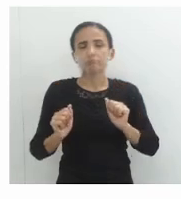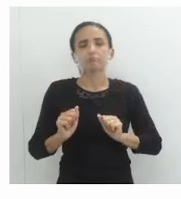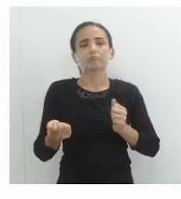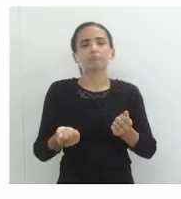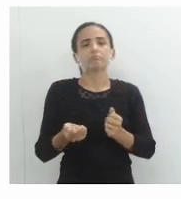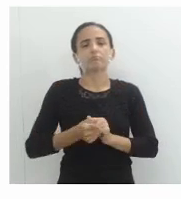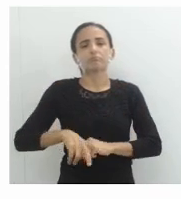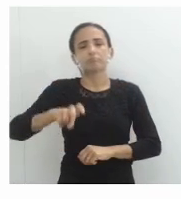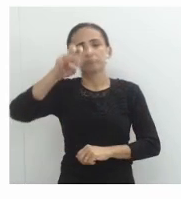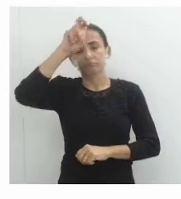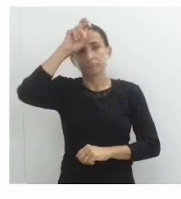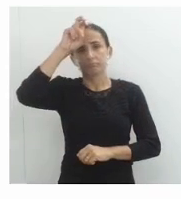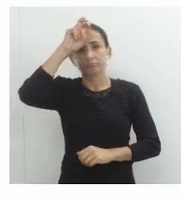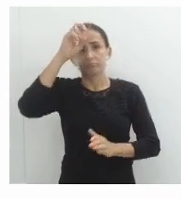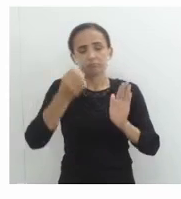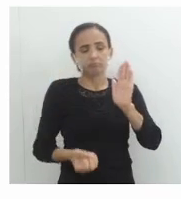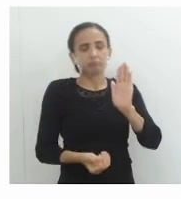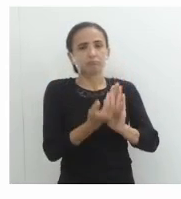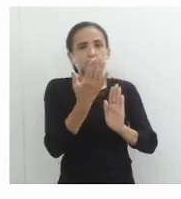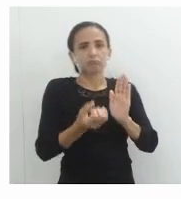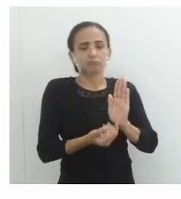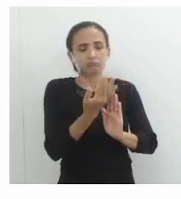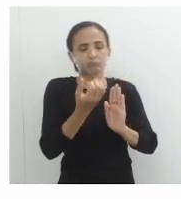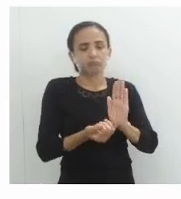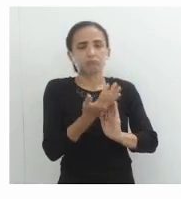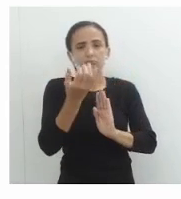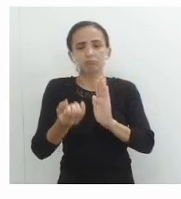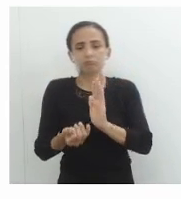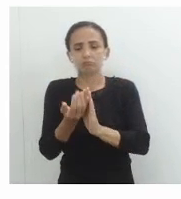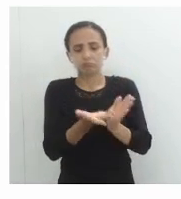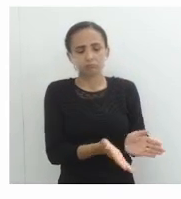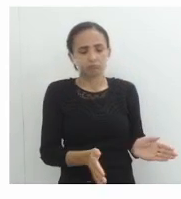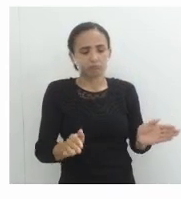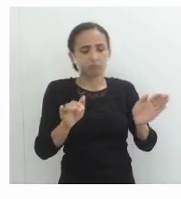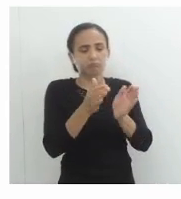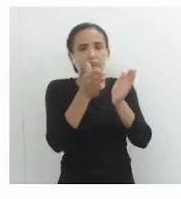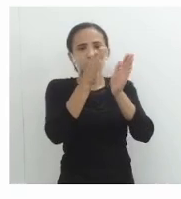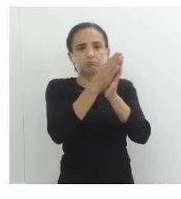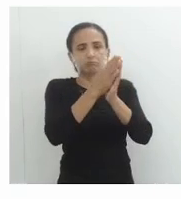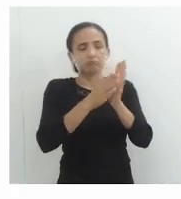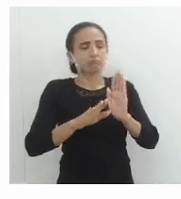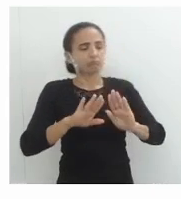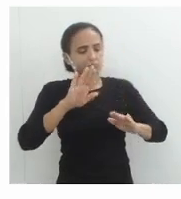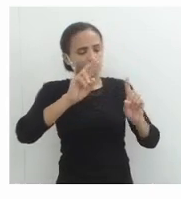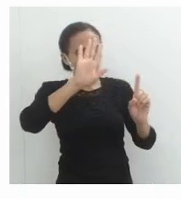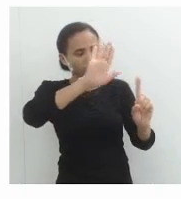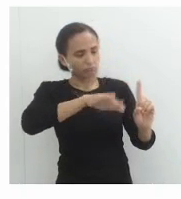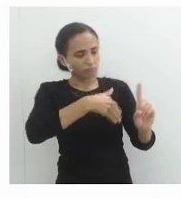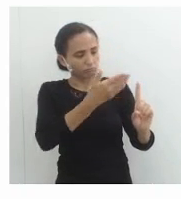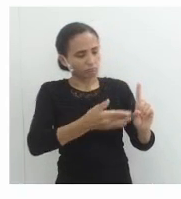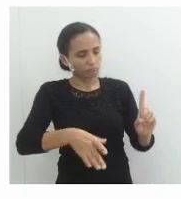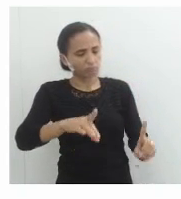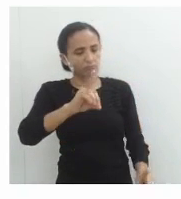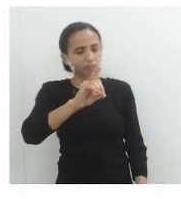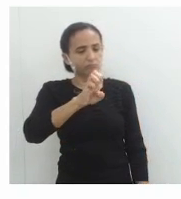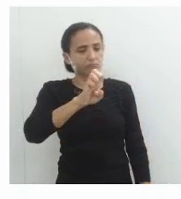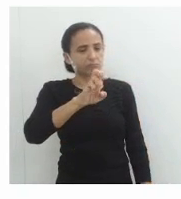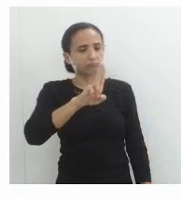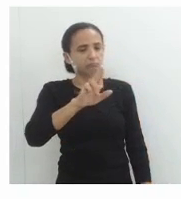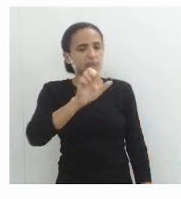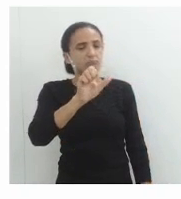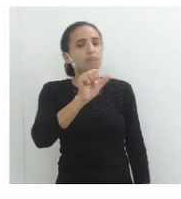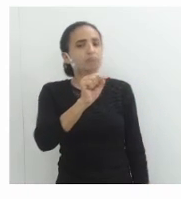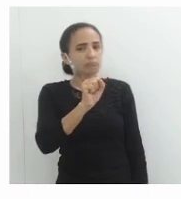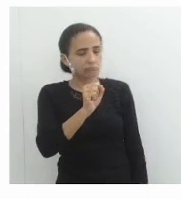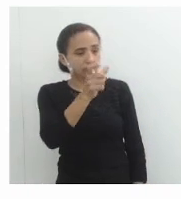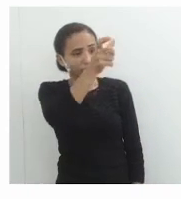edifícios, esculturas e vasos para homenagear os seus deuses e também os seus heróis semideuses. Os semideuses são seres que